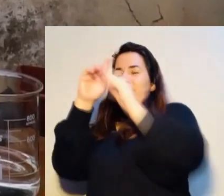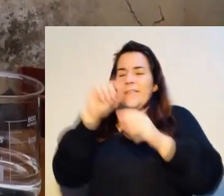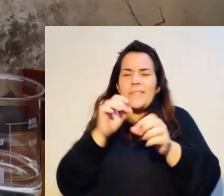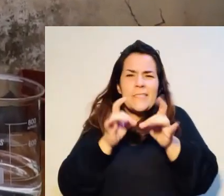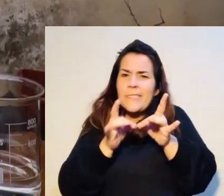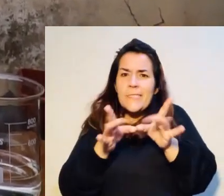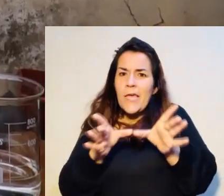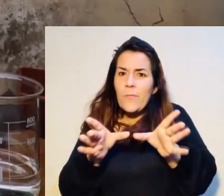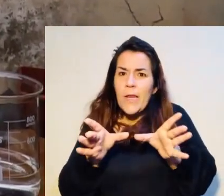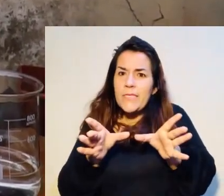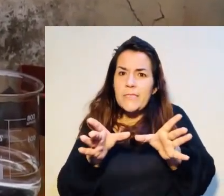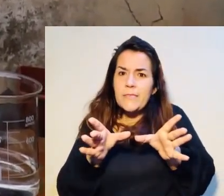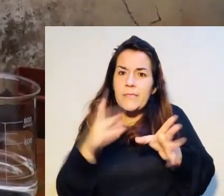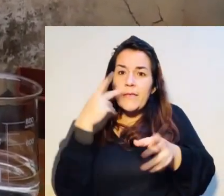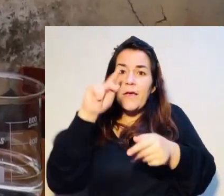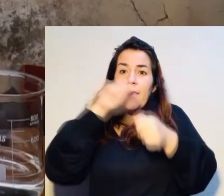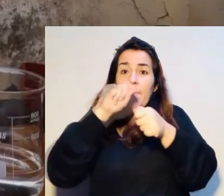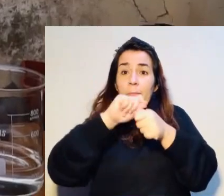sua simplicidade,